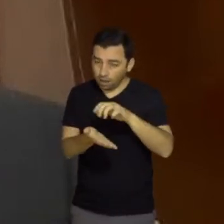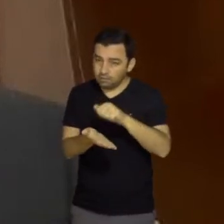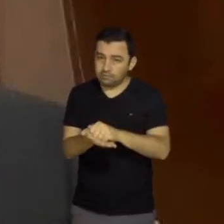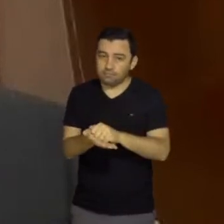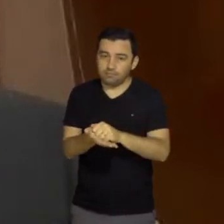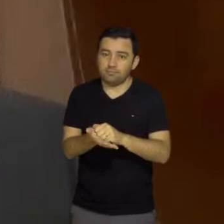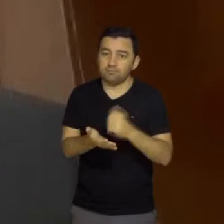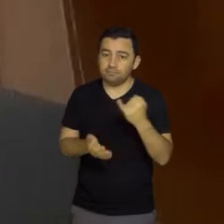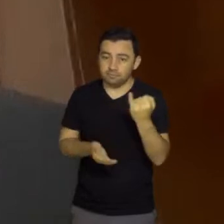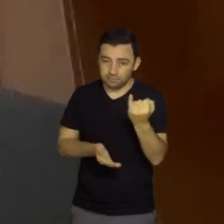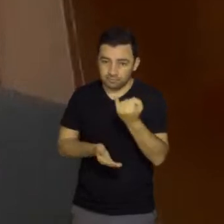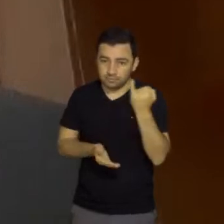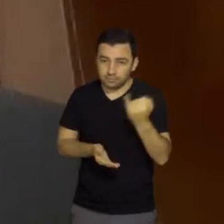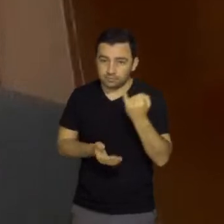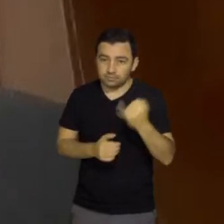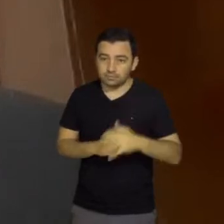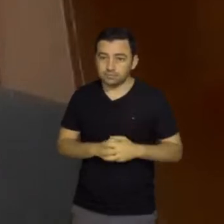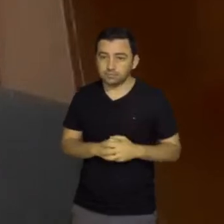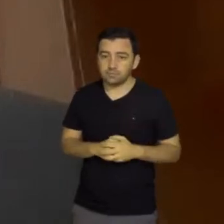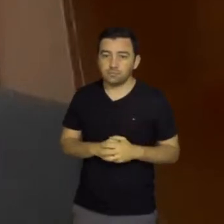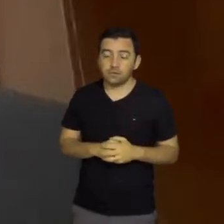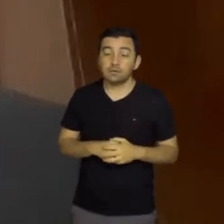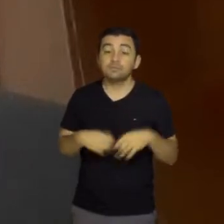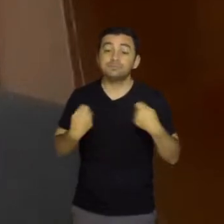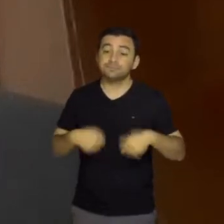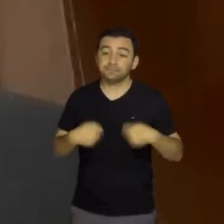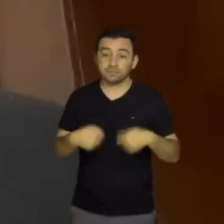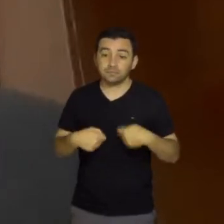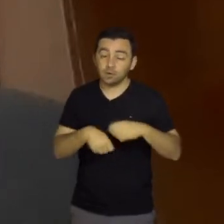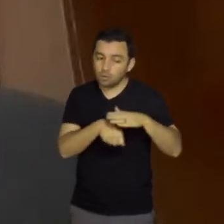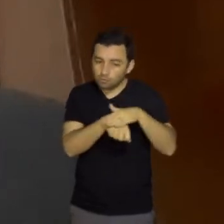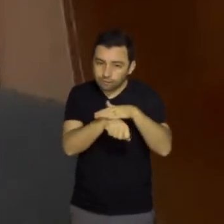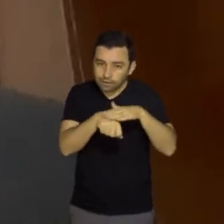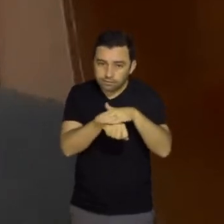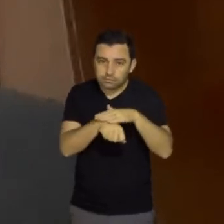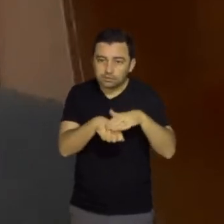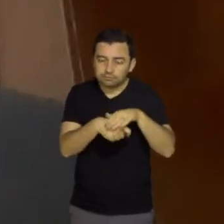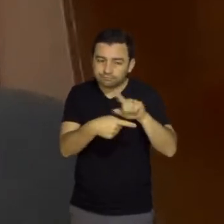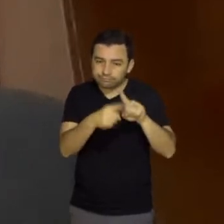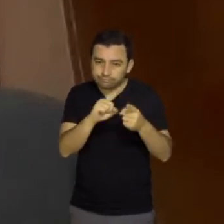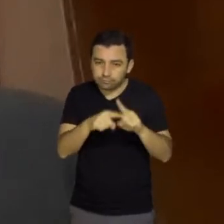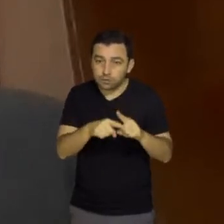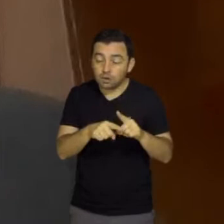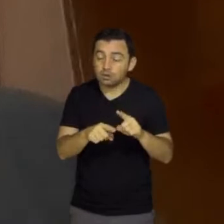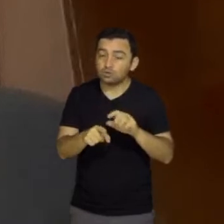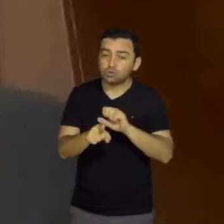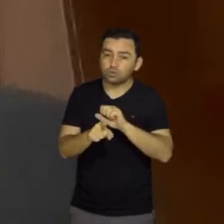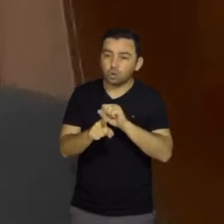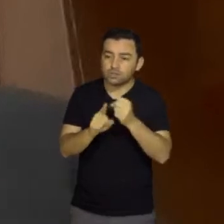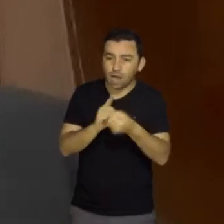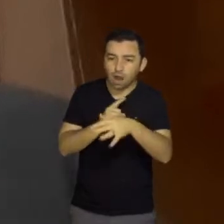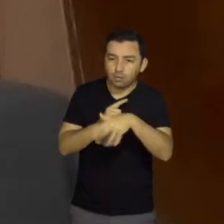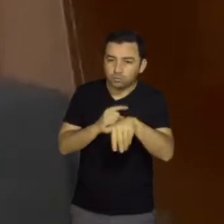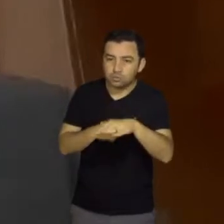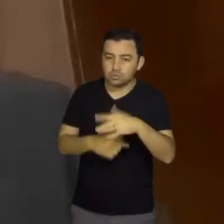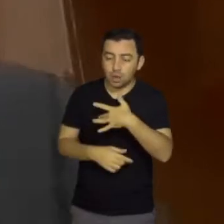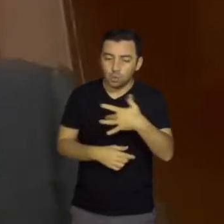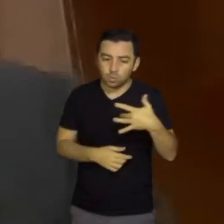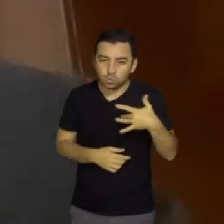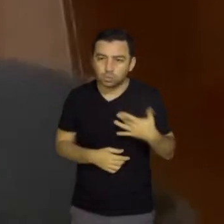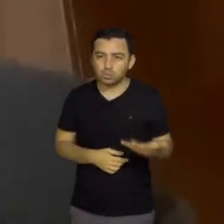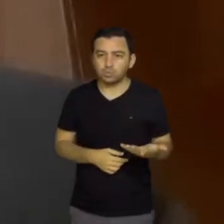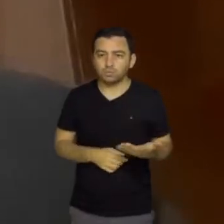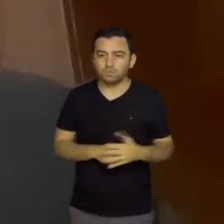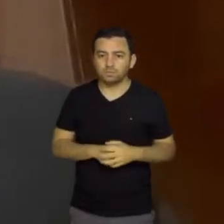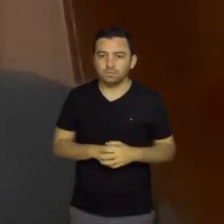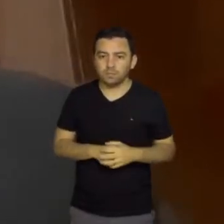que ser, têm que ter alguma conversa com a área social, com a área da saúde, enfim. Né?